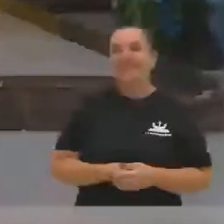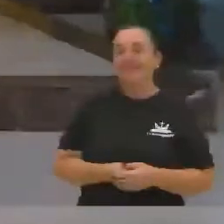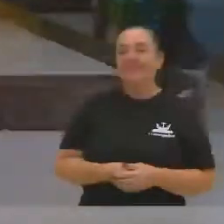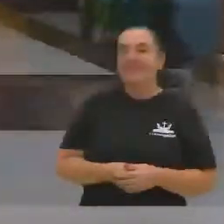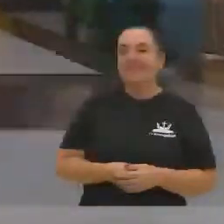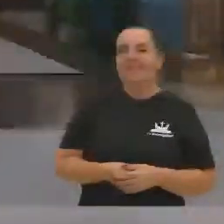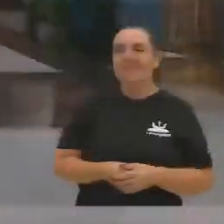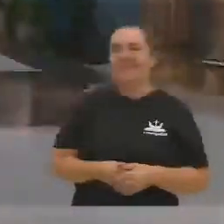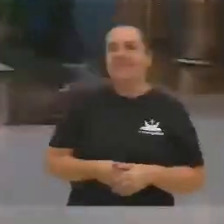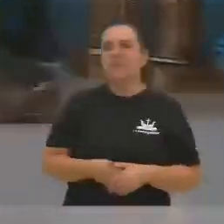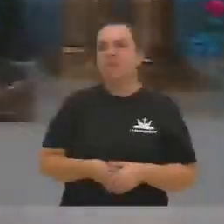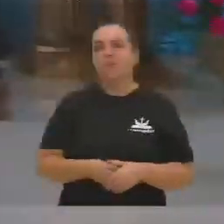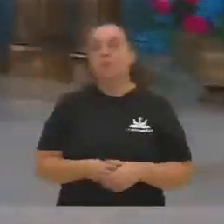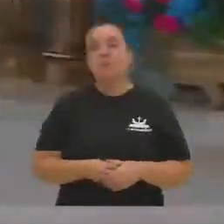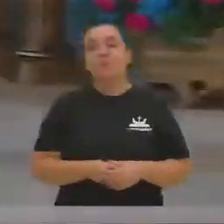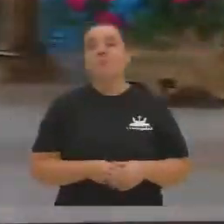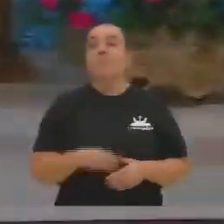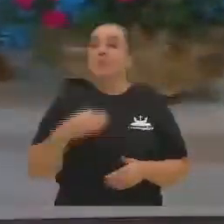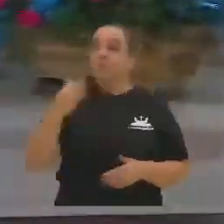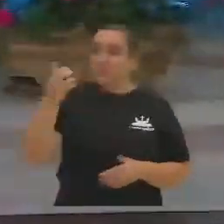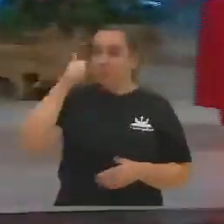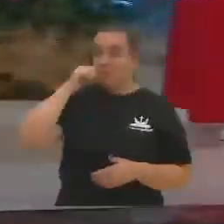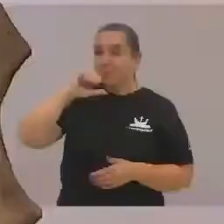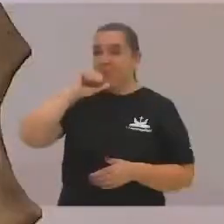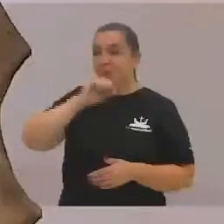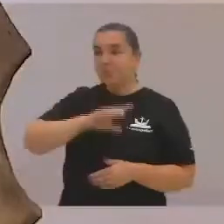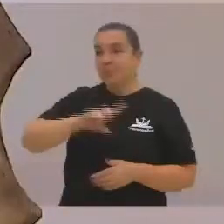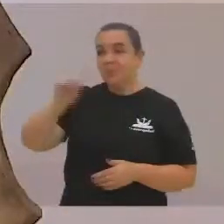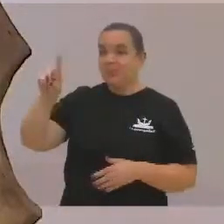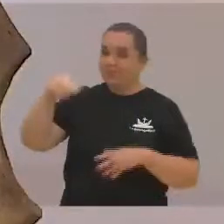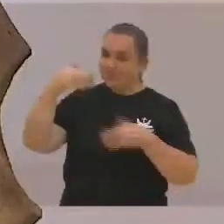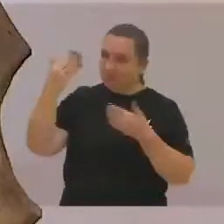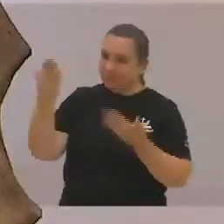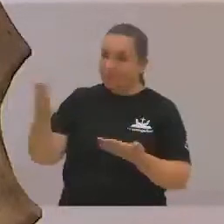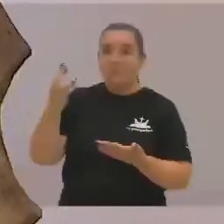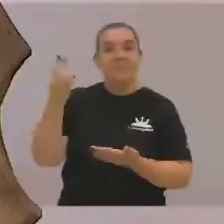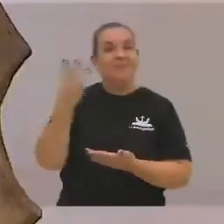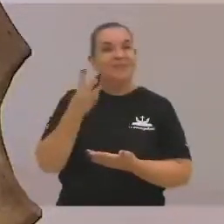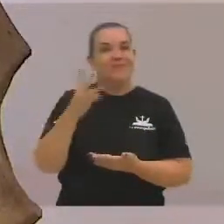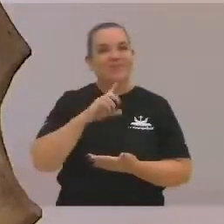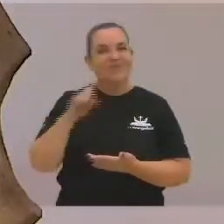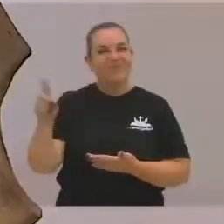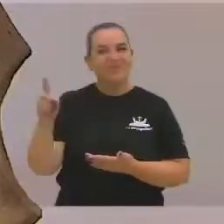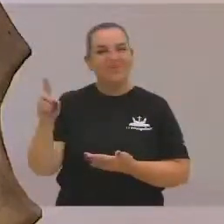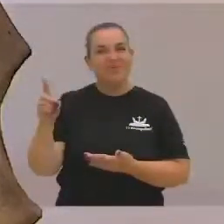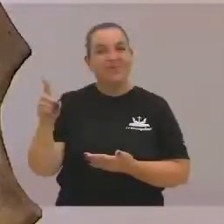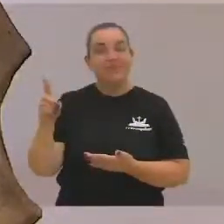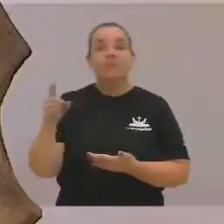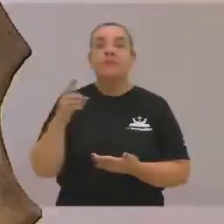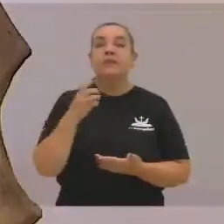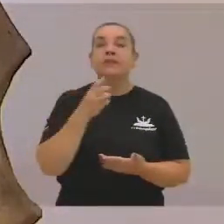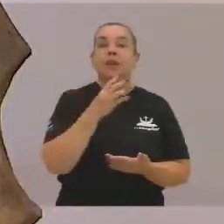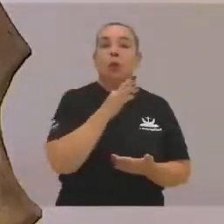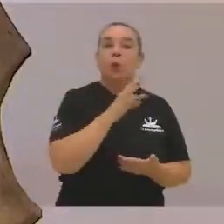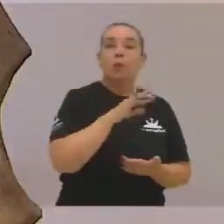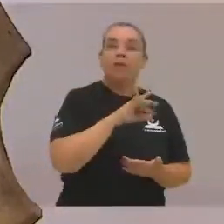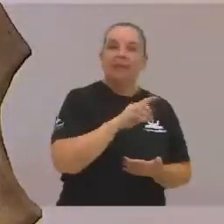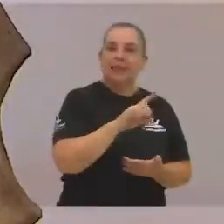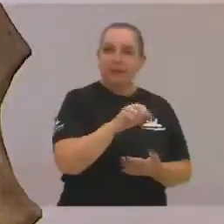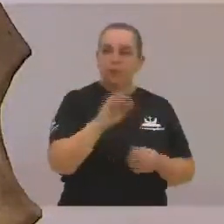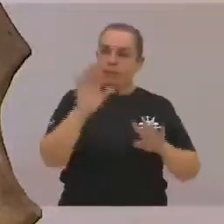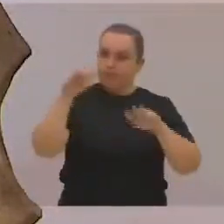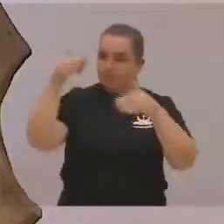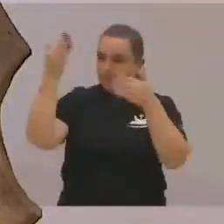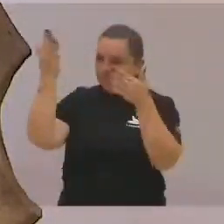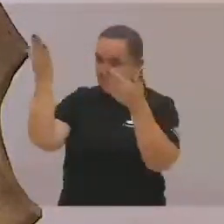Nos voltamos para a imagem da Mãe de Deus, nossa padroeira, neste terceiro dia do Tríduo. Estenda suas mãos para a